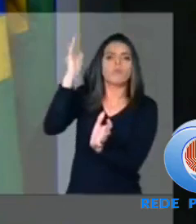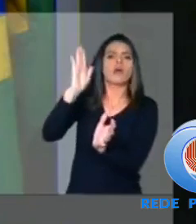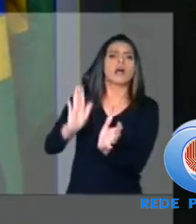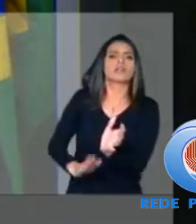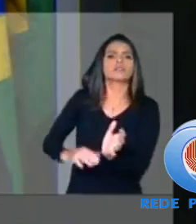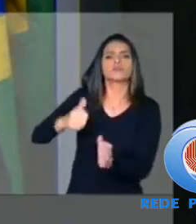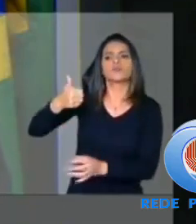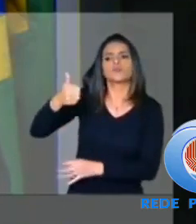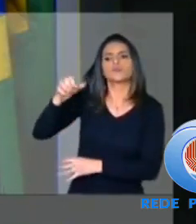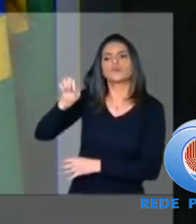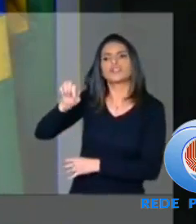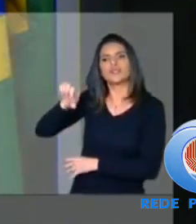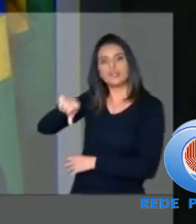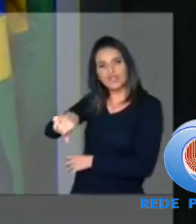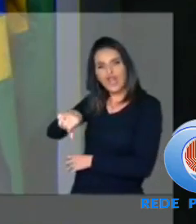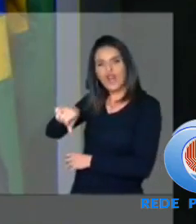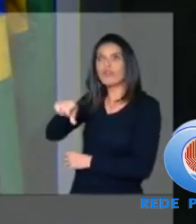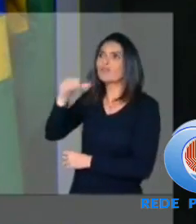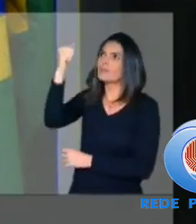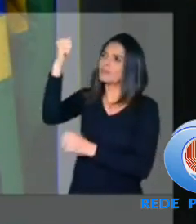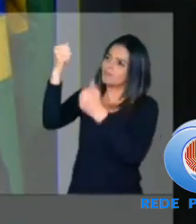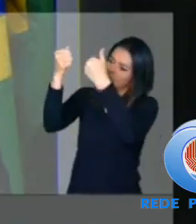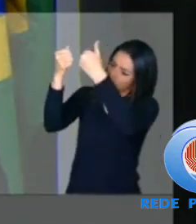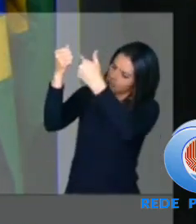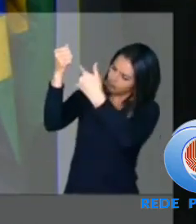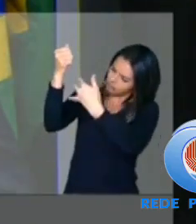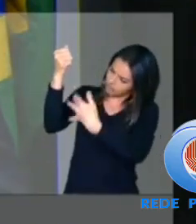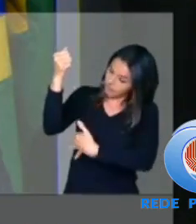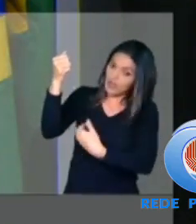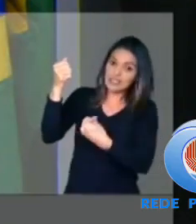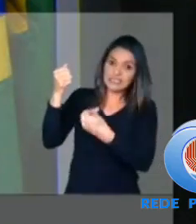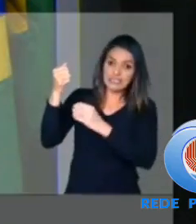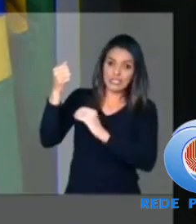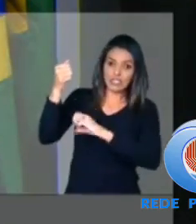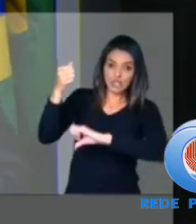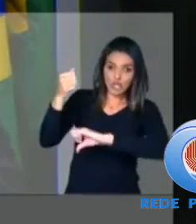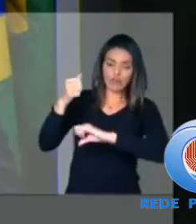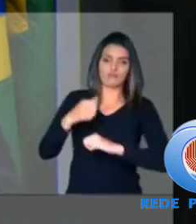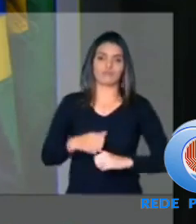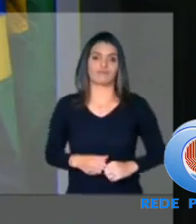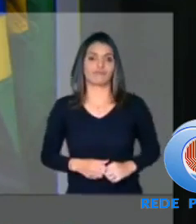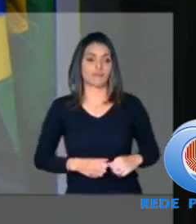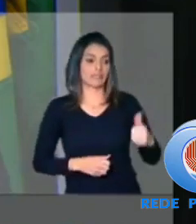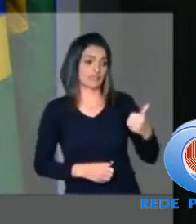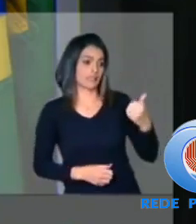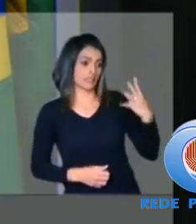posição 109 da facilidade em fazer negócios. A posição